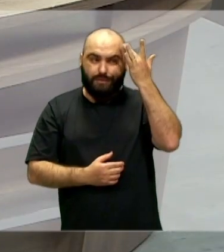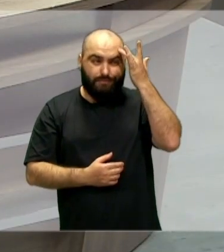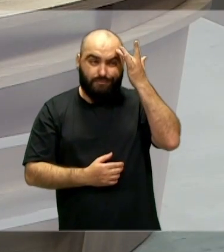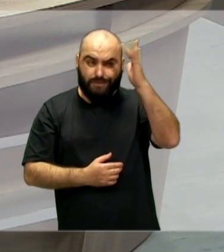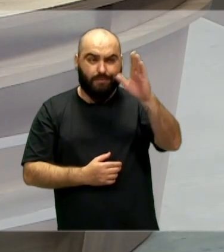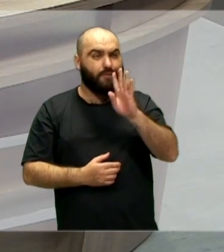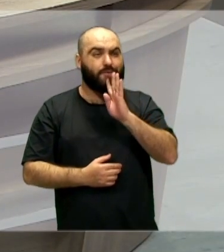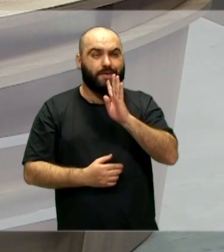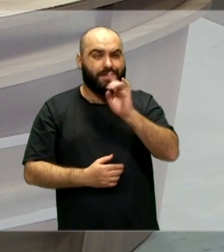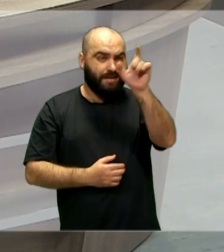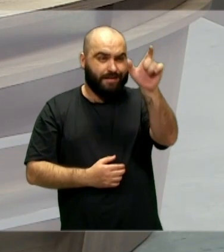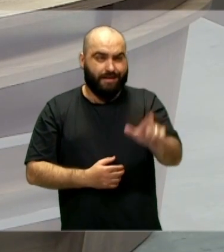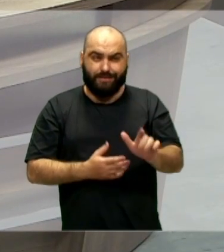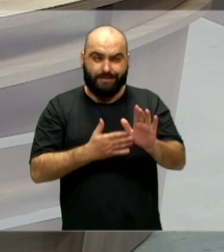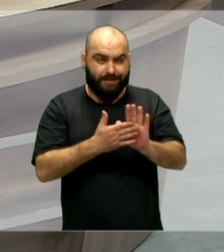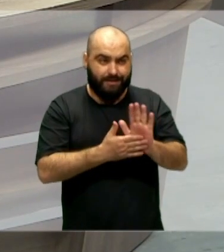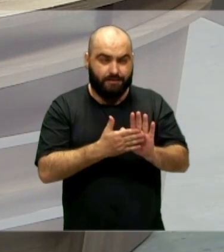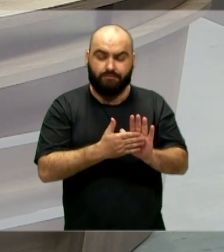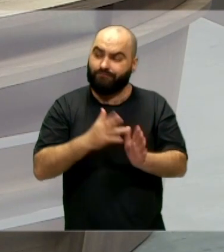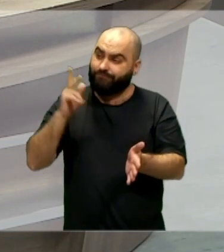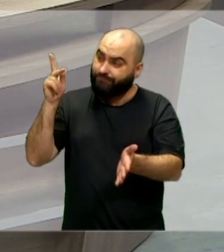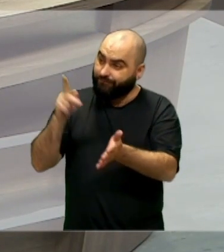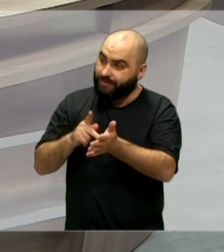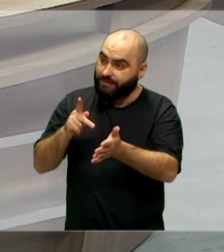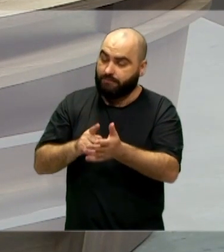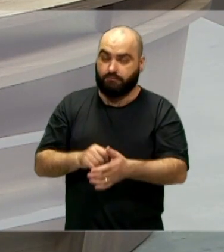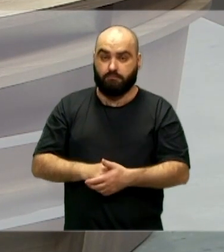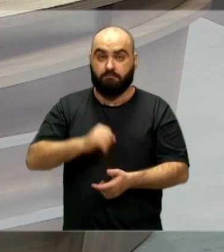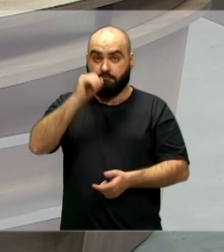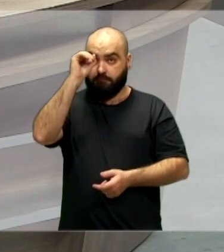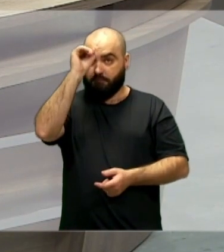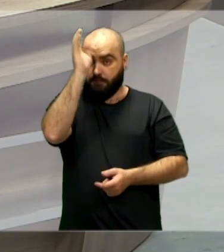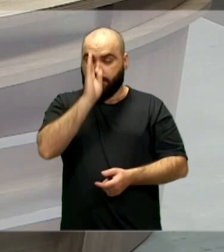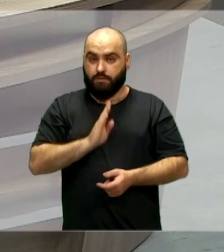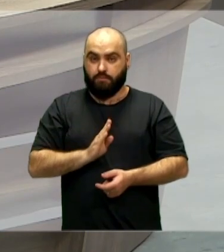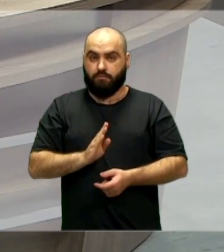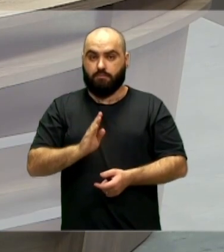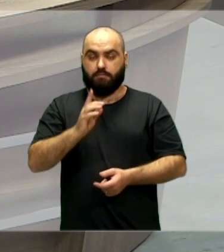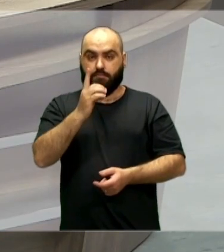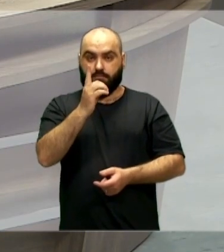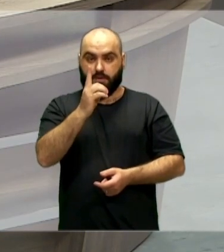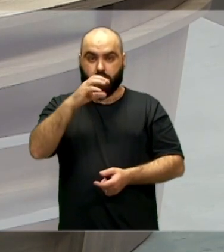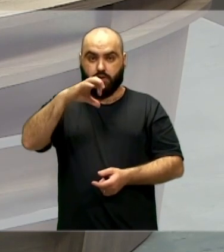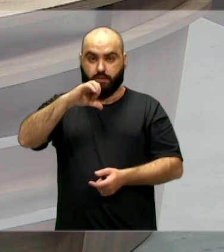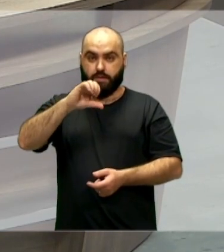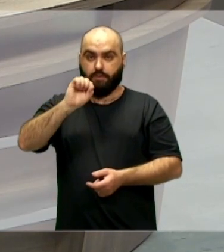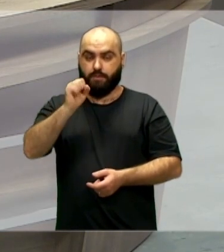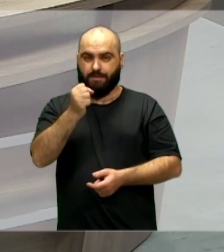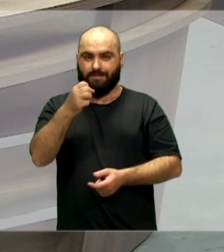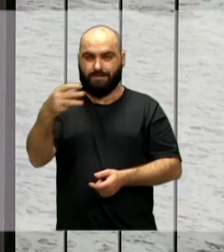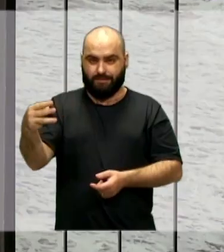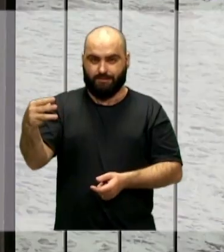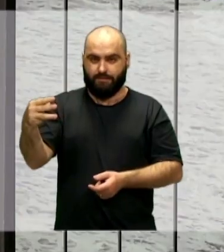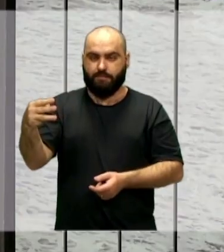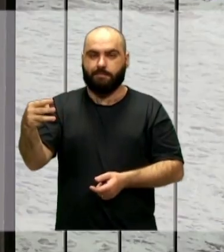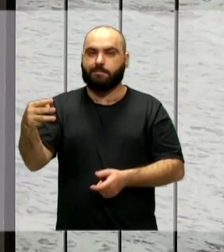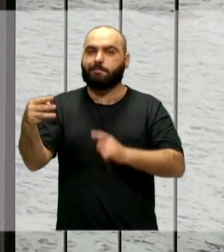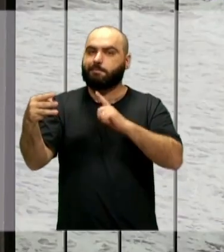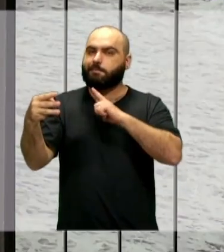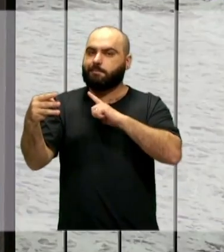né? Você sabe que no Brasil, em 83, teve uma situação semelhante à Stonewall que você citou no começo do